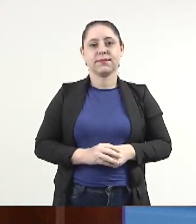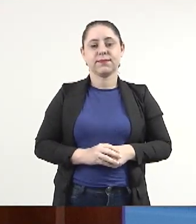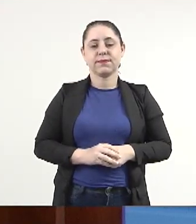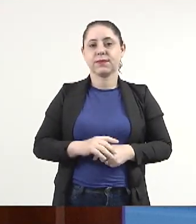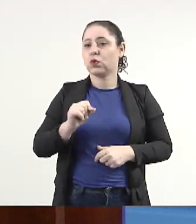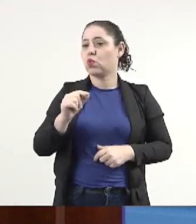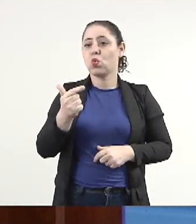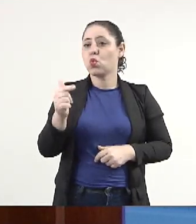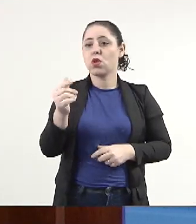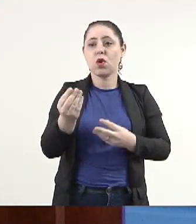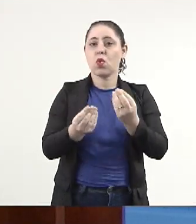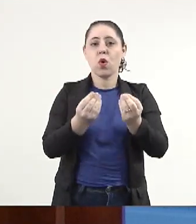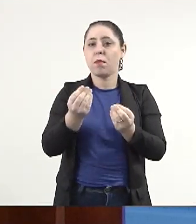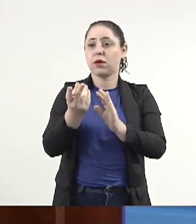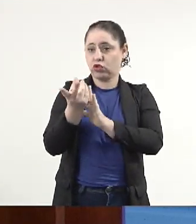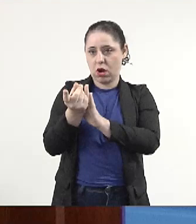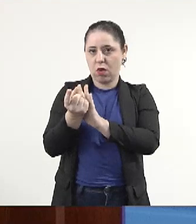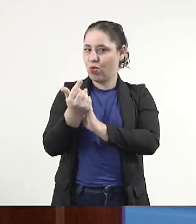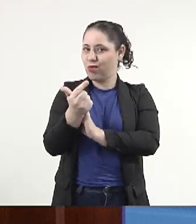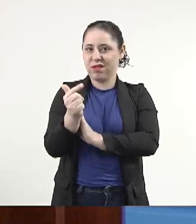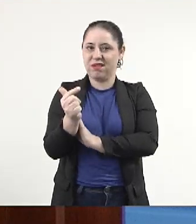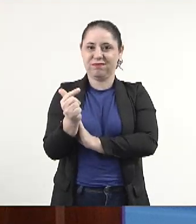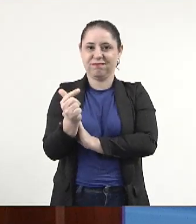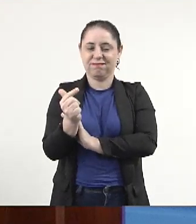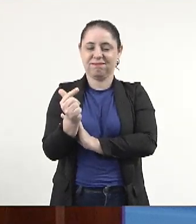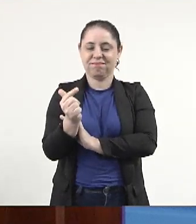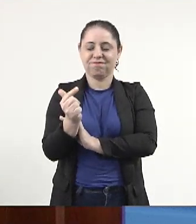que não têm condições financeiras,